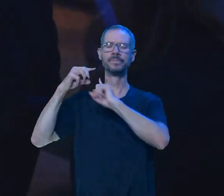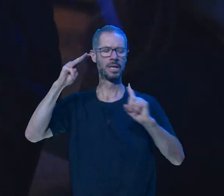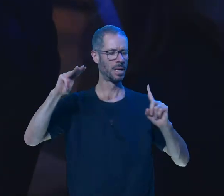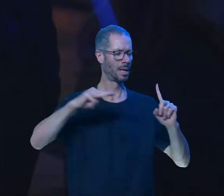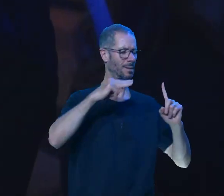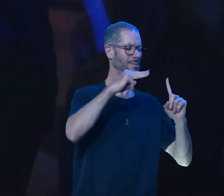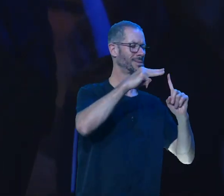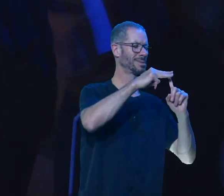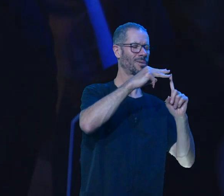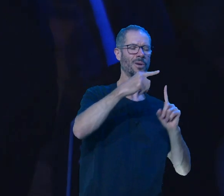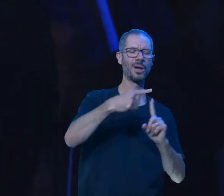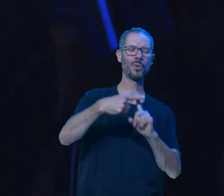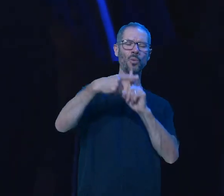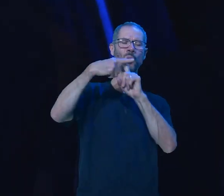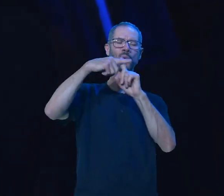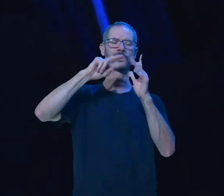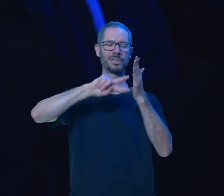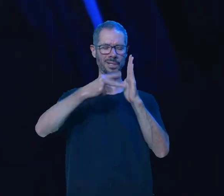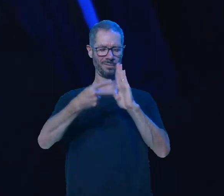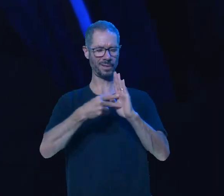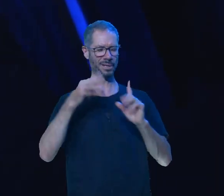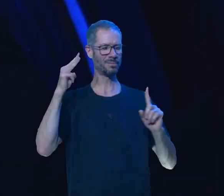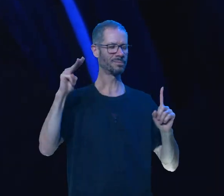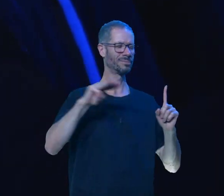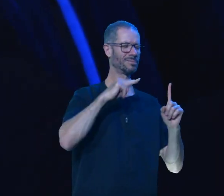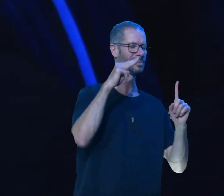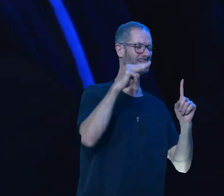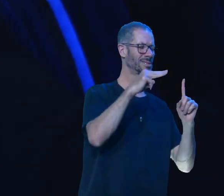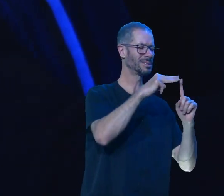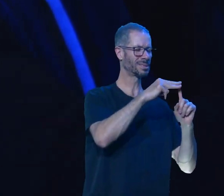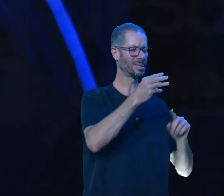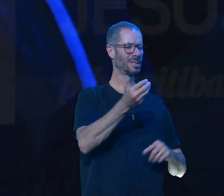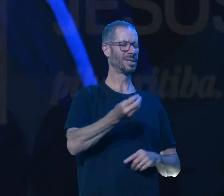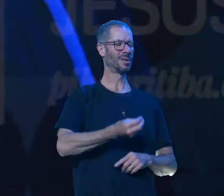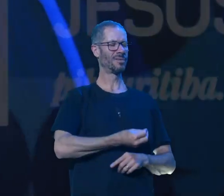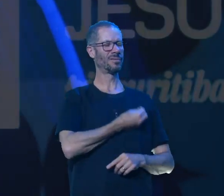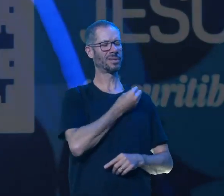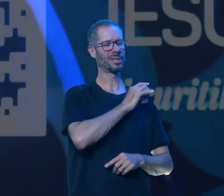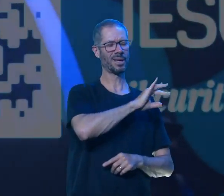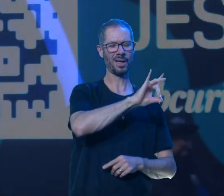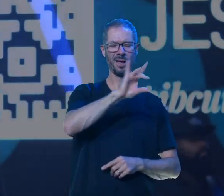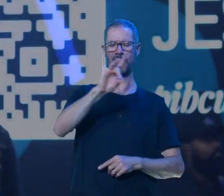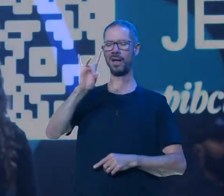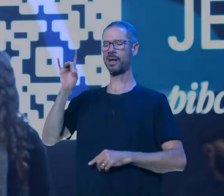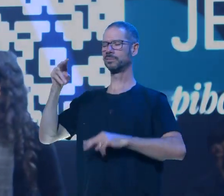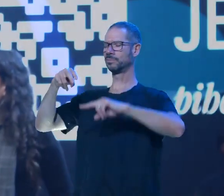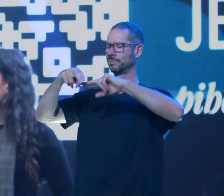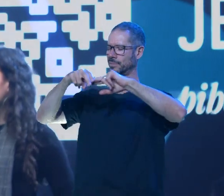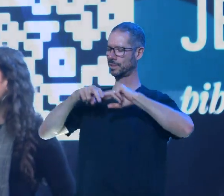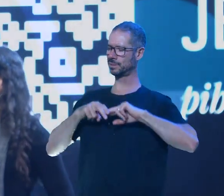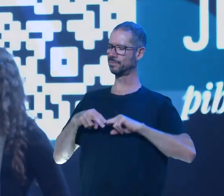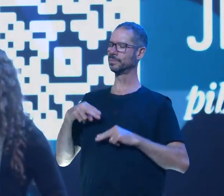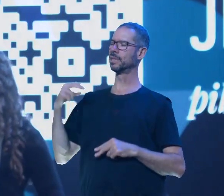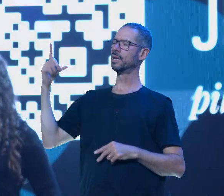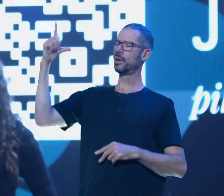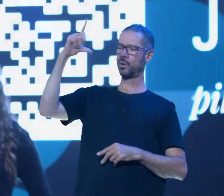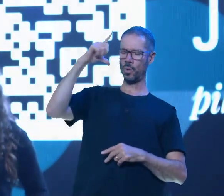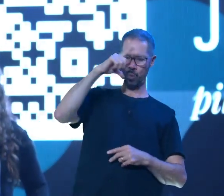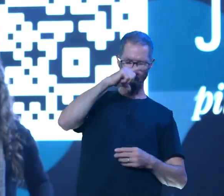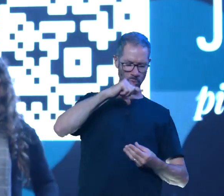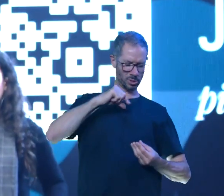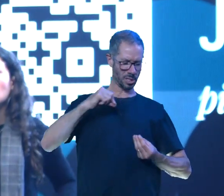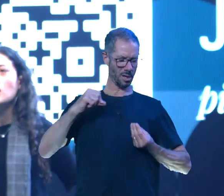porque a cruz é uma missão daquilo que o Senhor tem para fazer através da vida de cada um de nós. Por isso, usa as nossas